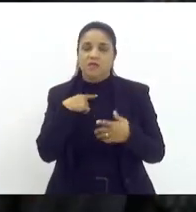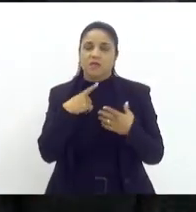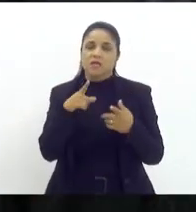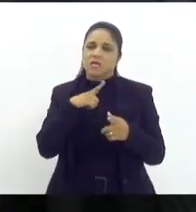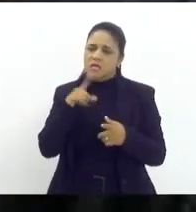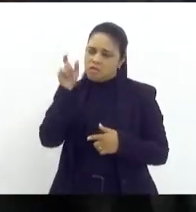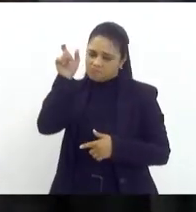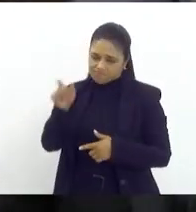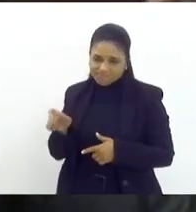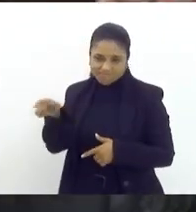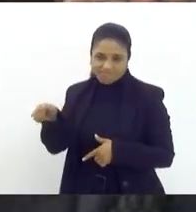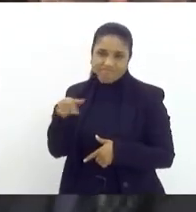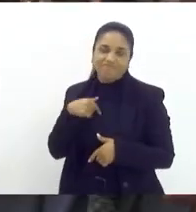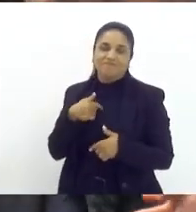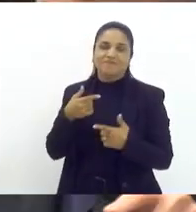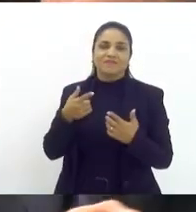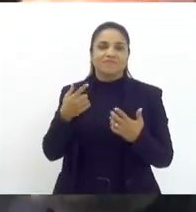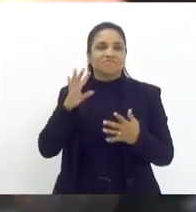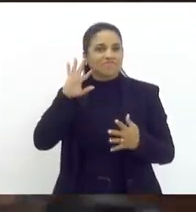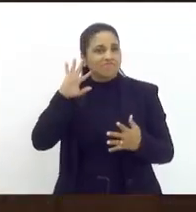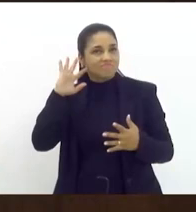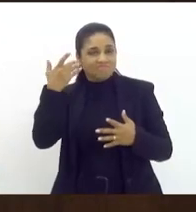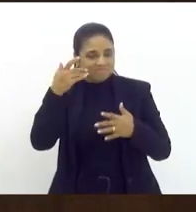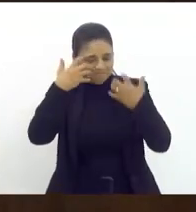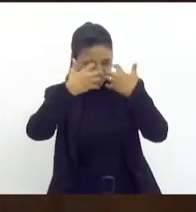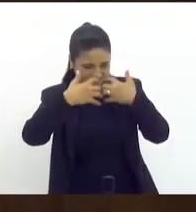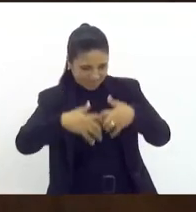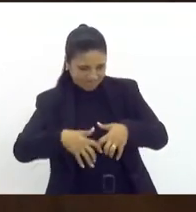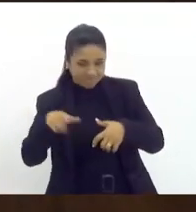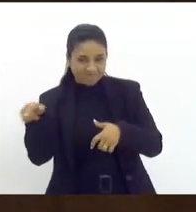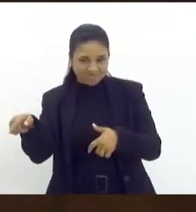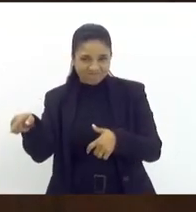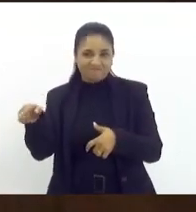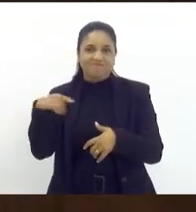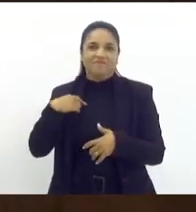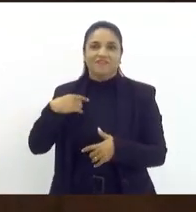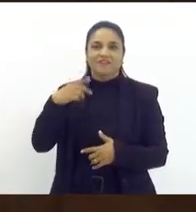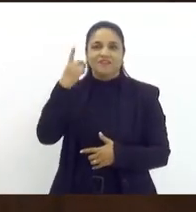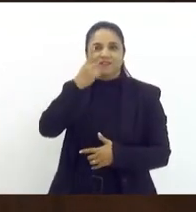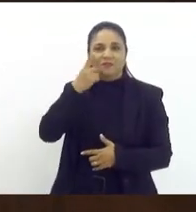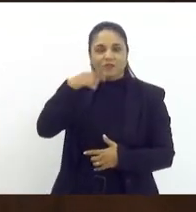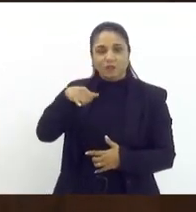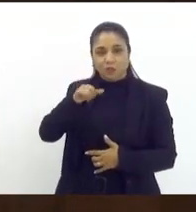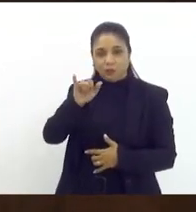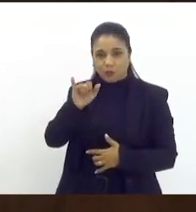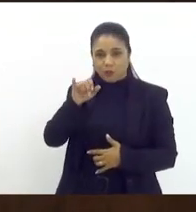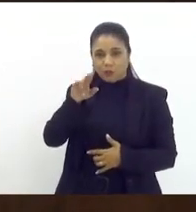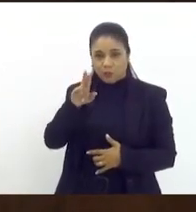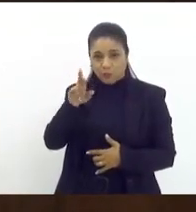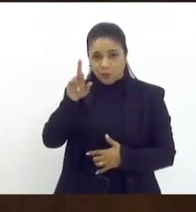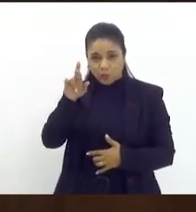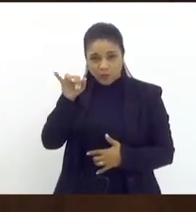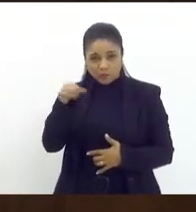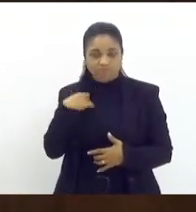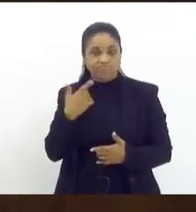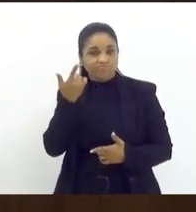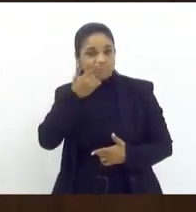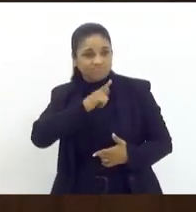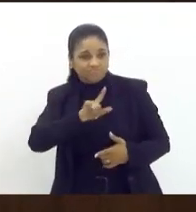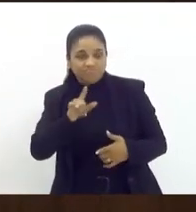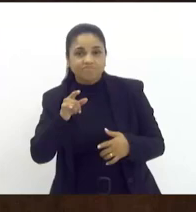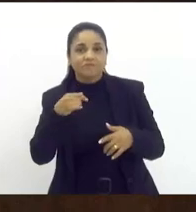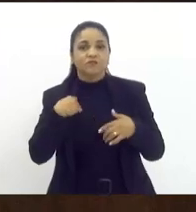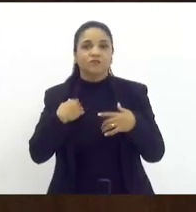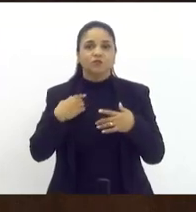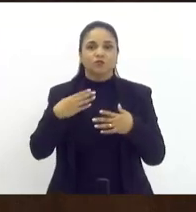feminista revolucionário de Petrópolis abraçou uma demanda dos